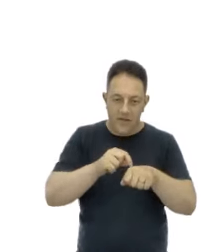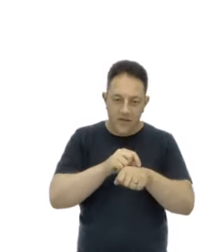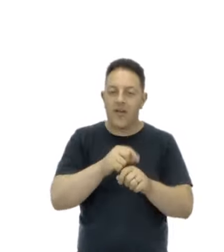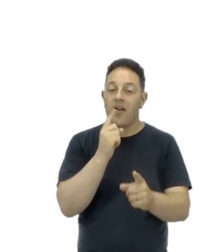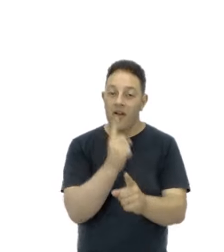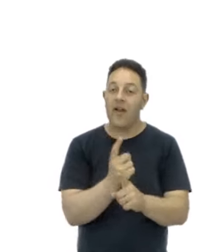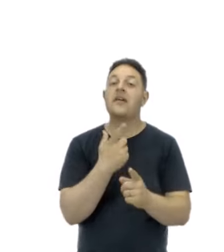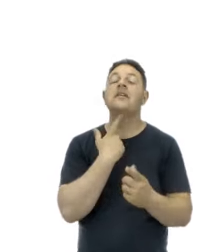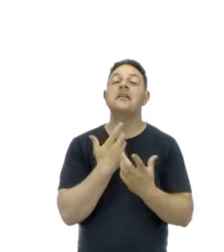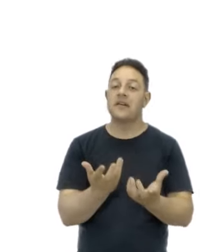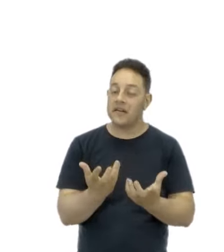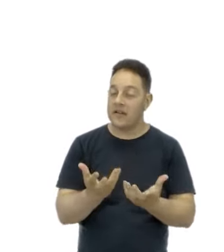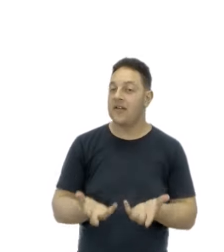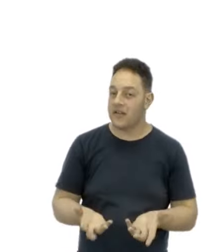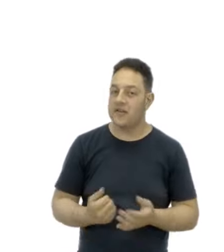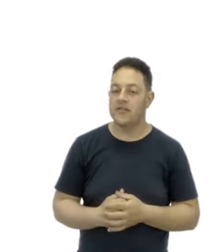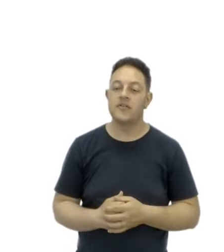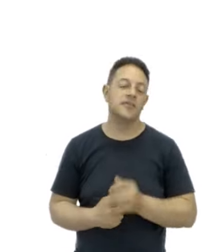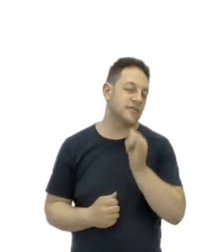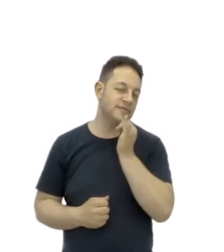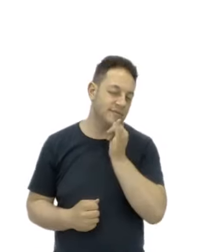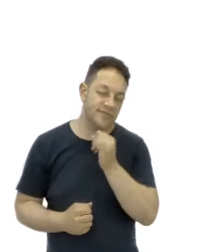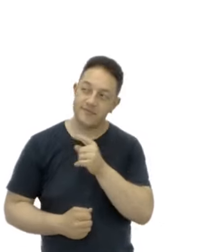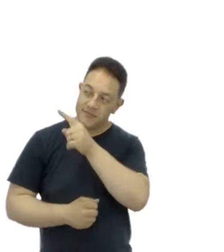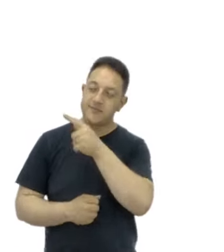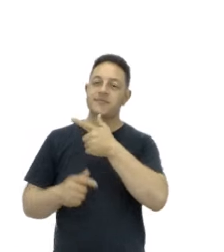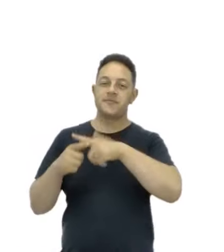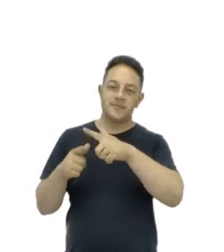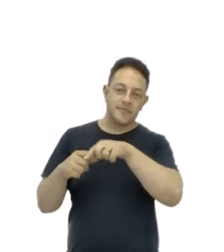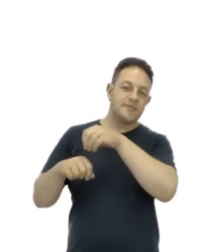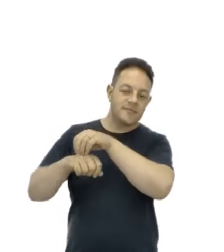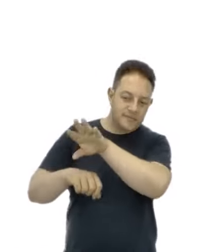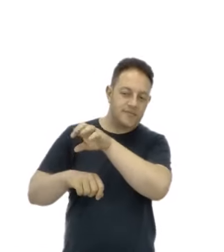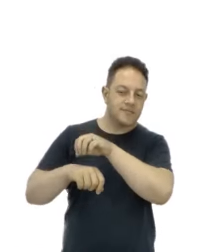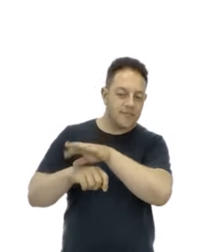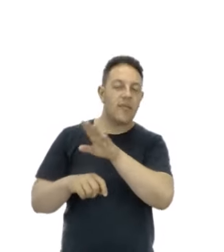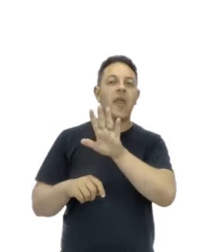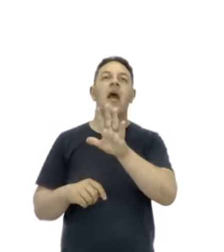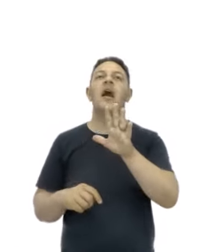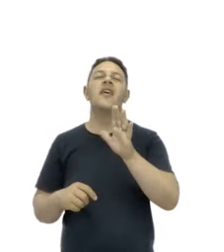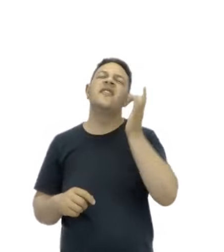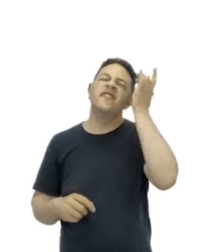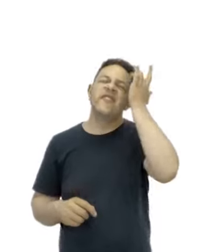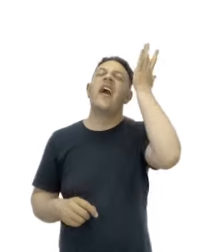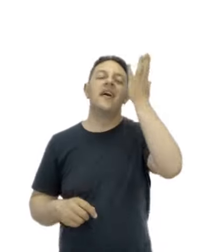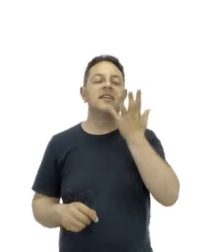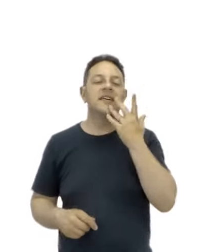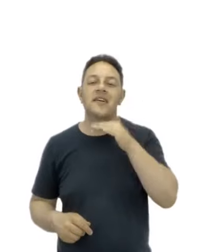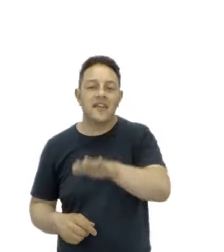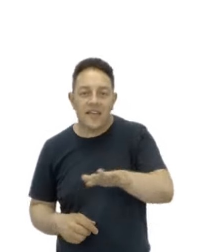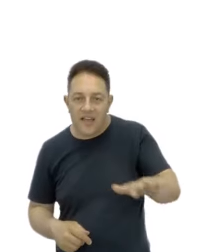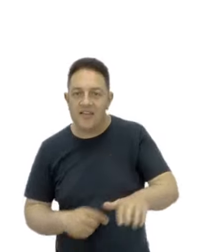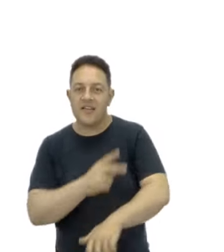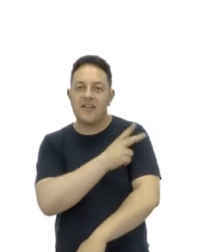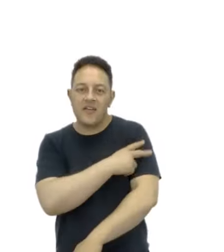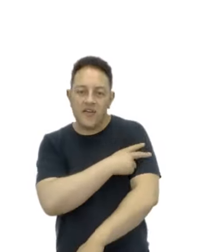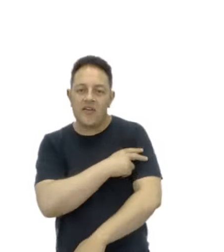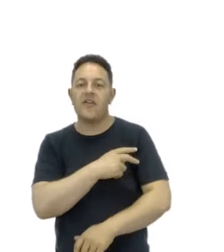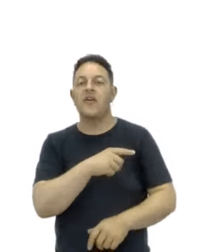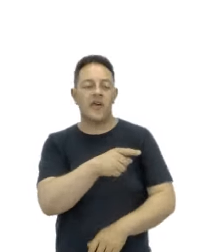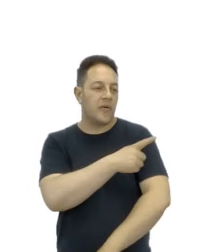propomos aqui para vocês. Então, gente, esses problemas não são tão simples assim, fáceis, né, para que os nossos estudantes